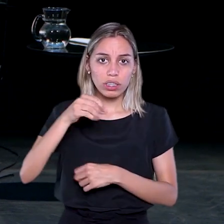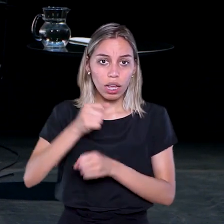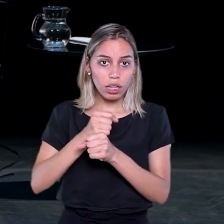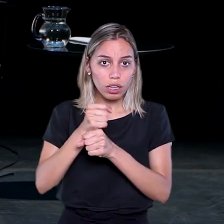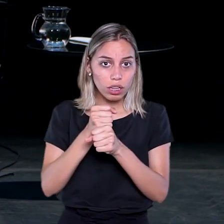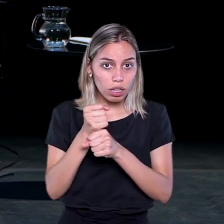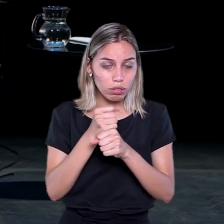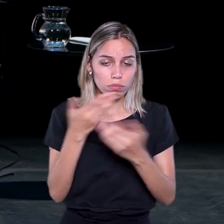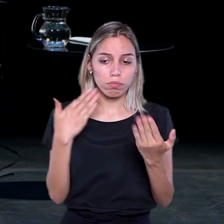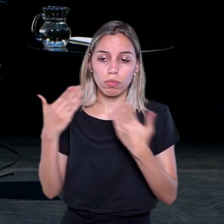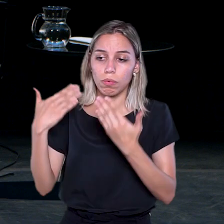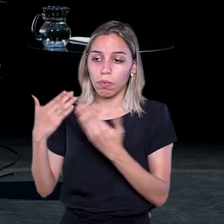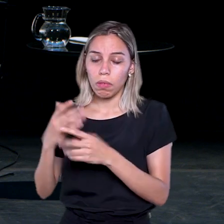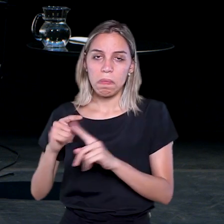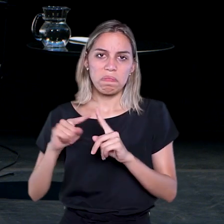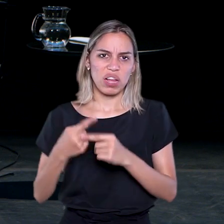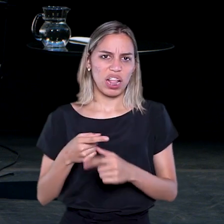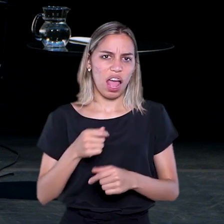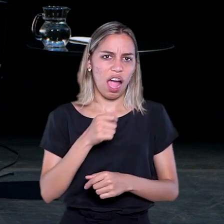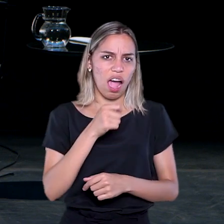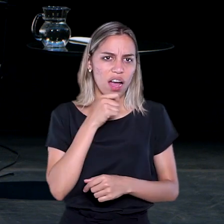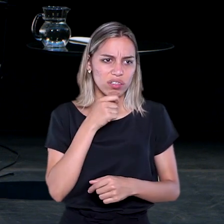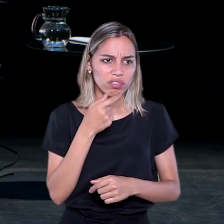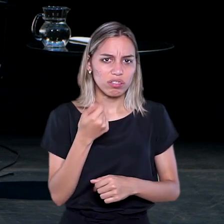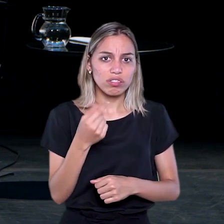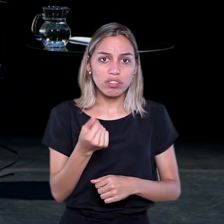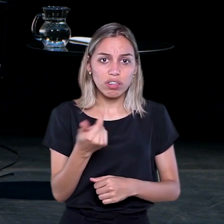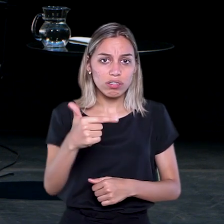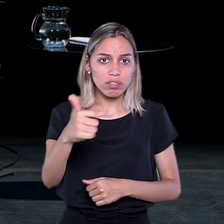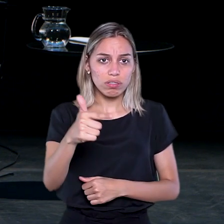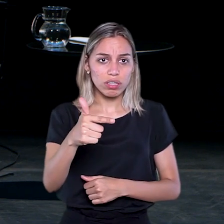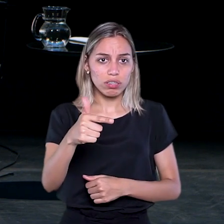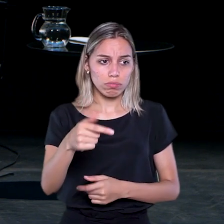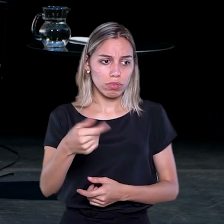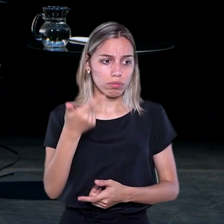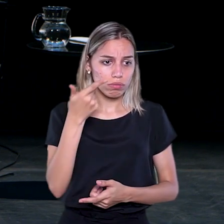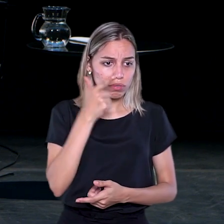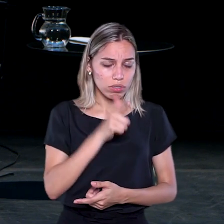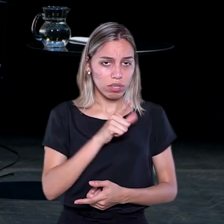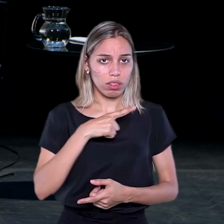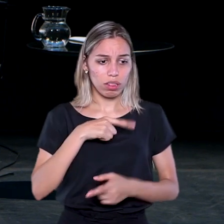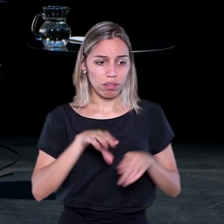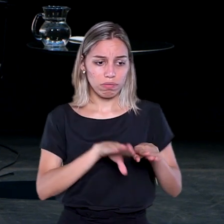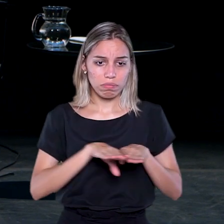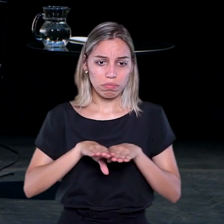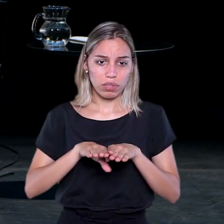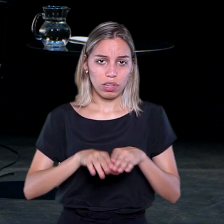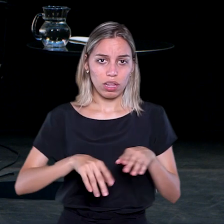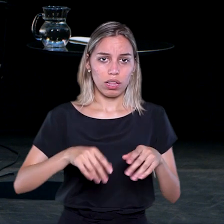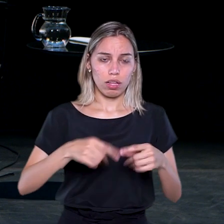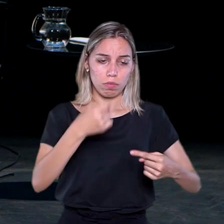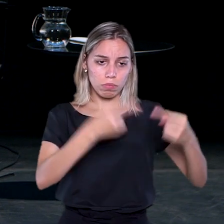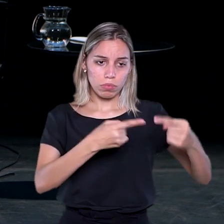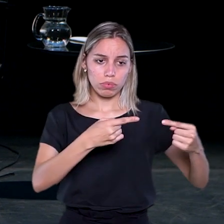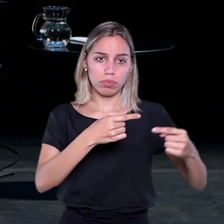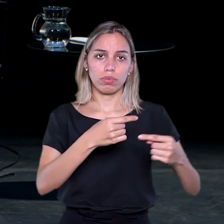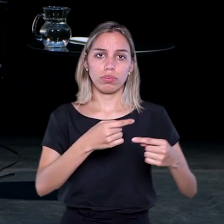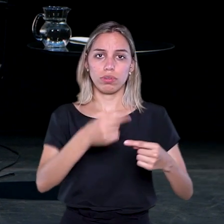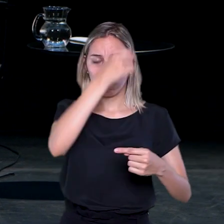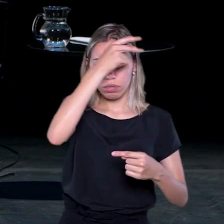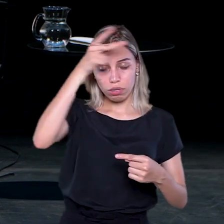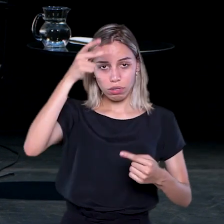fundo necessário para financiar políticas públicas de igualdade racial. Então, essa